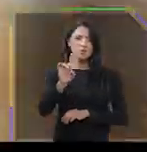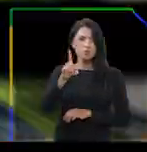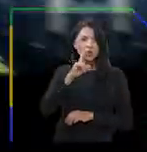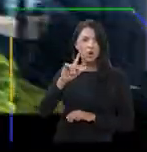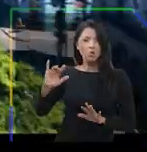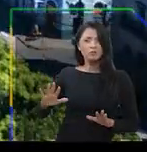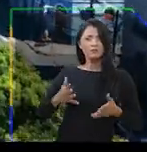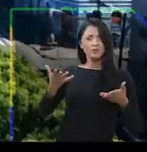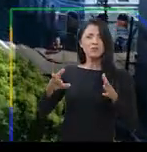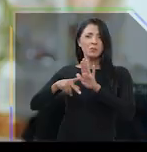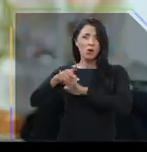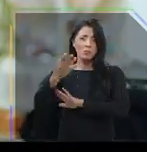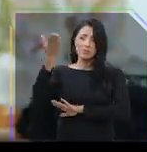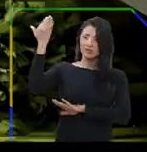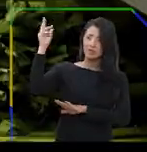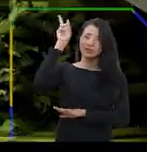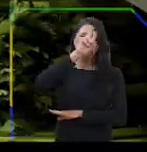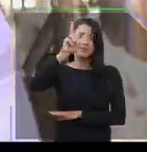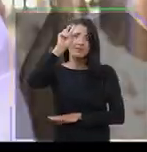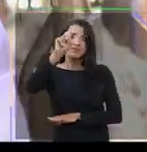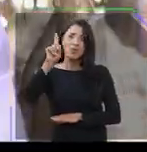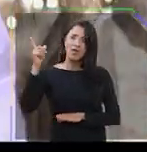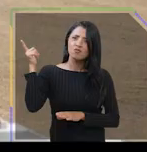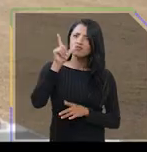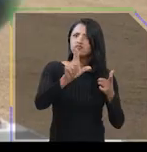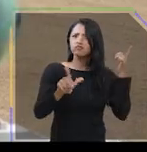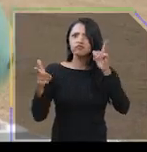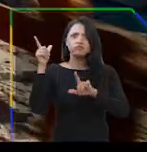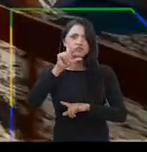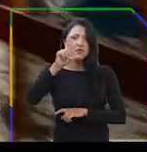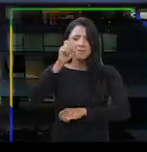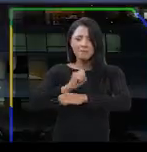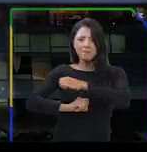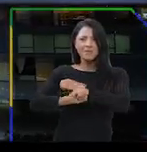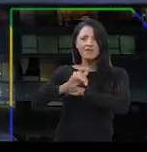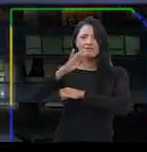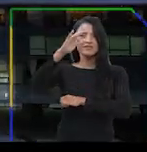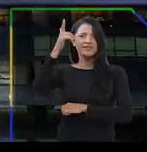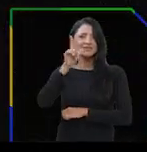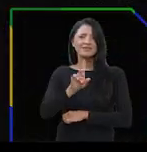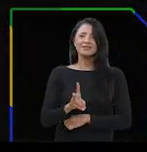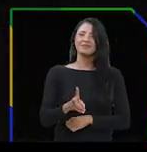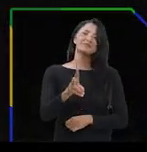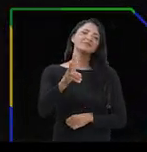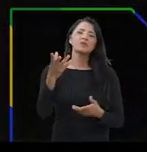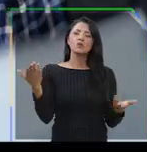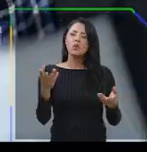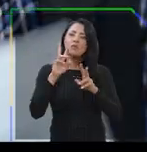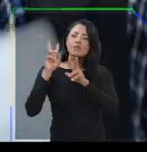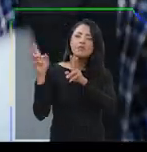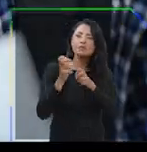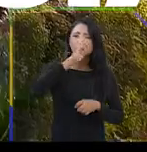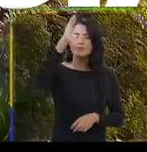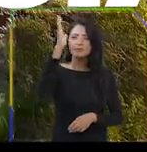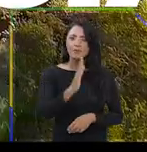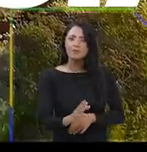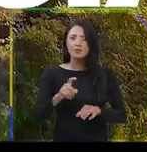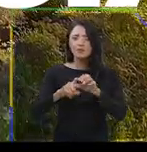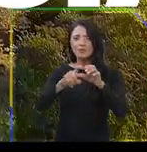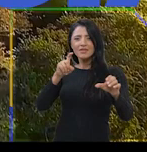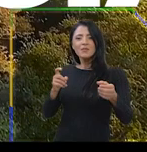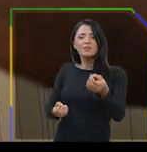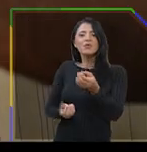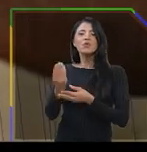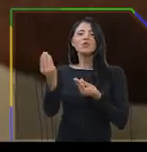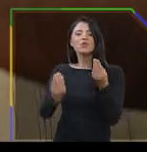apenas um evento do passado, é uma conquista que se renova a cada amanhecer. Hoje, enxergamos um Brasil onde a independência